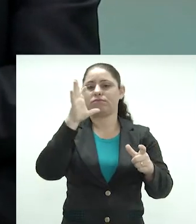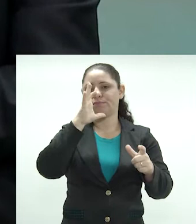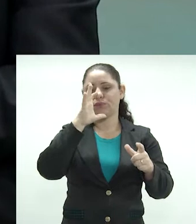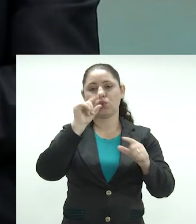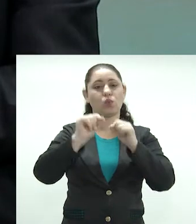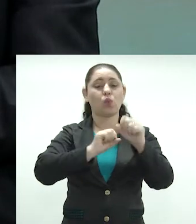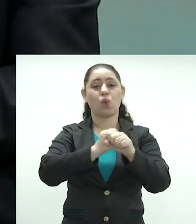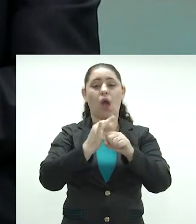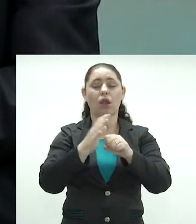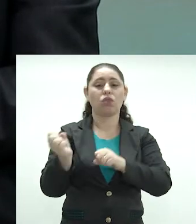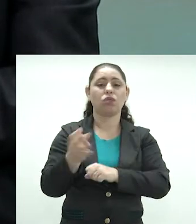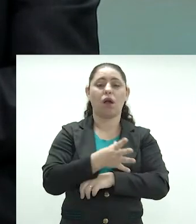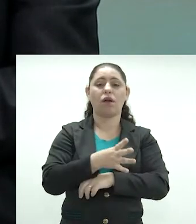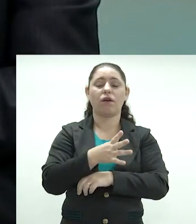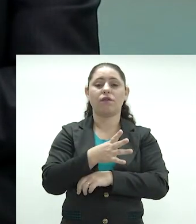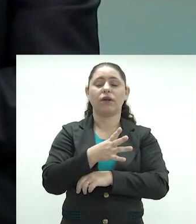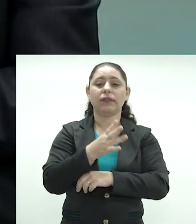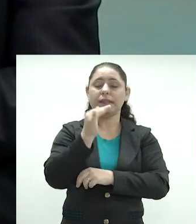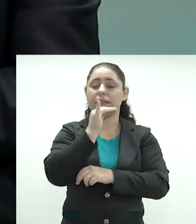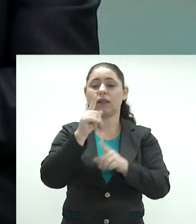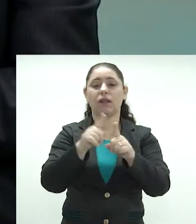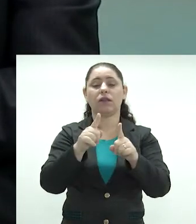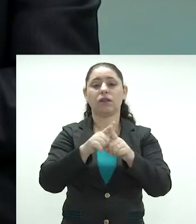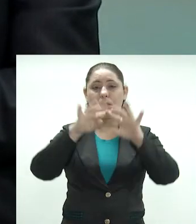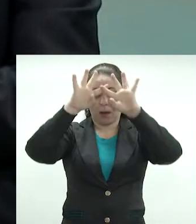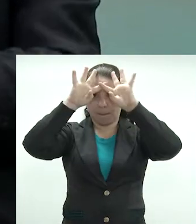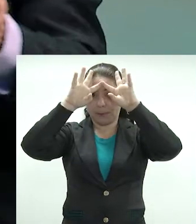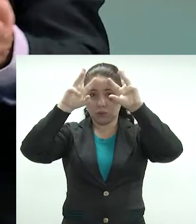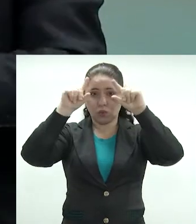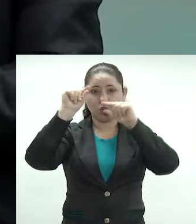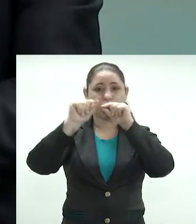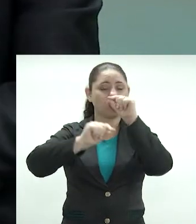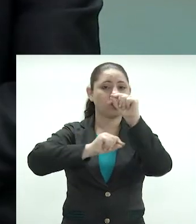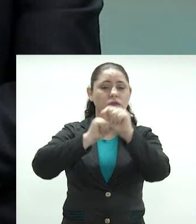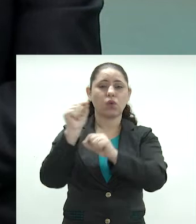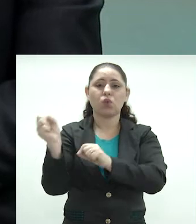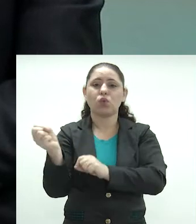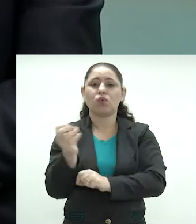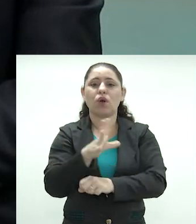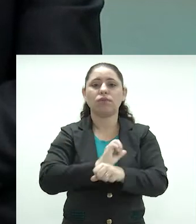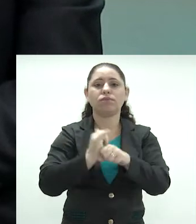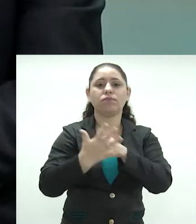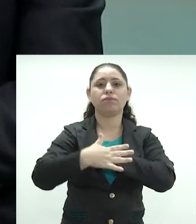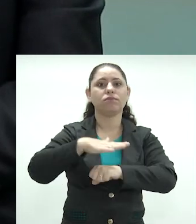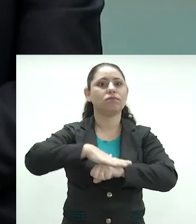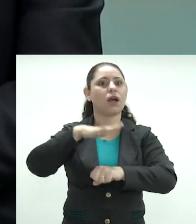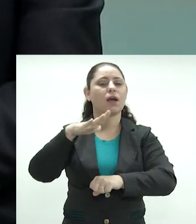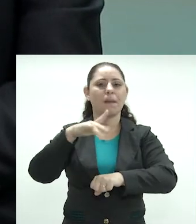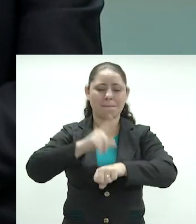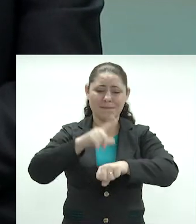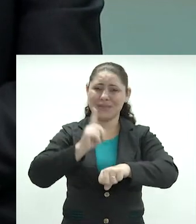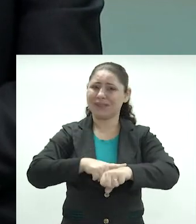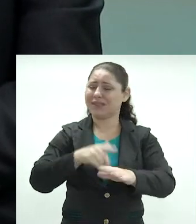maior que a gente percebe nessa variante da Inglaterra e de Amazonas, que eles tratam dessa forma, é que vem uma outra variante